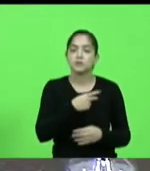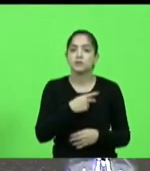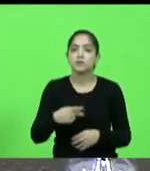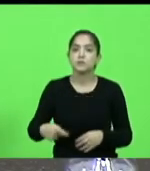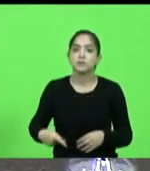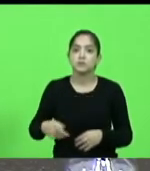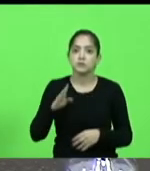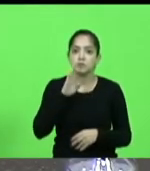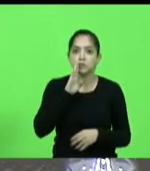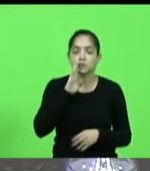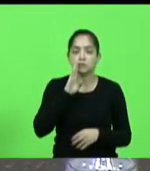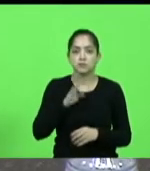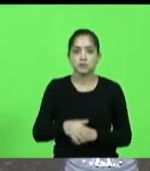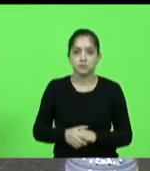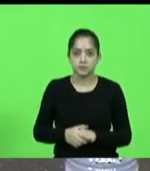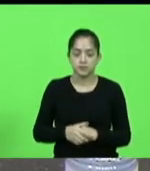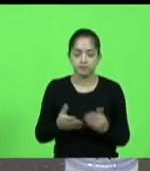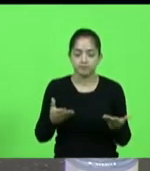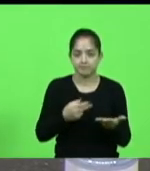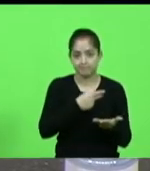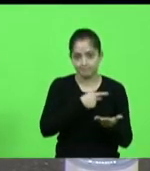deputado Bernarda, preside